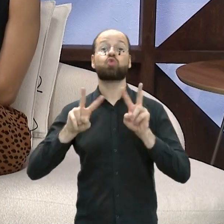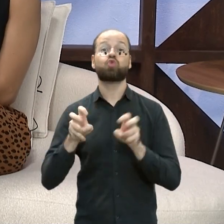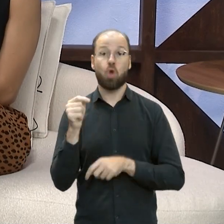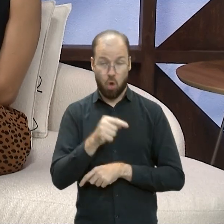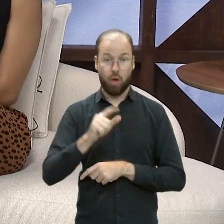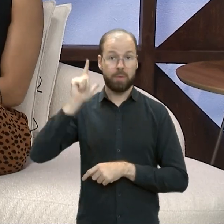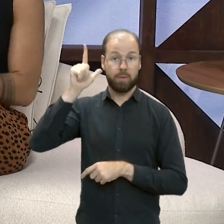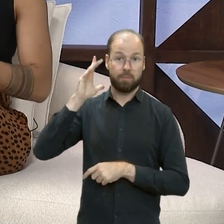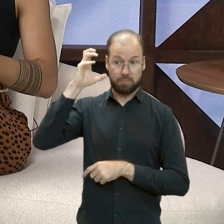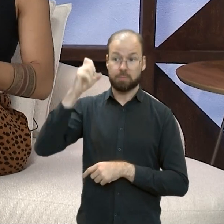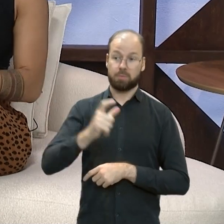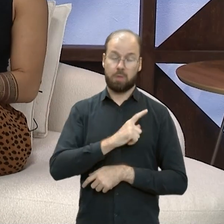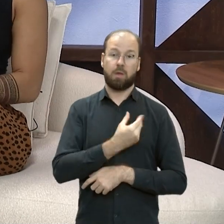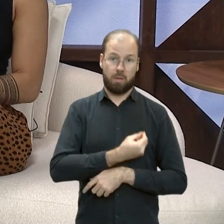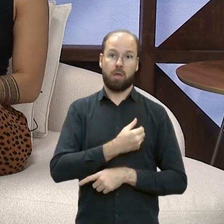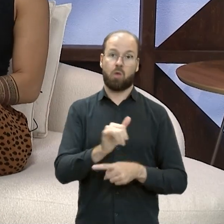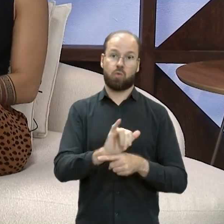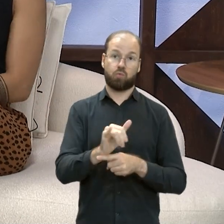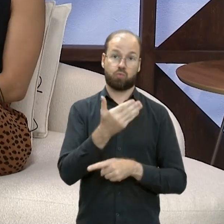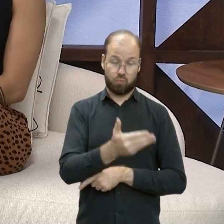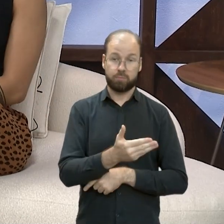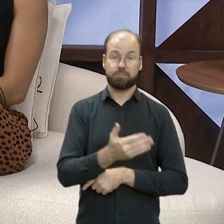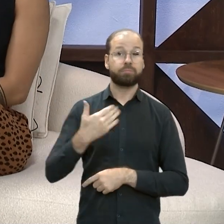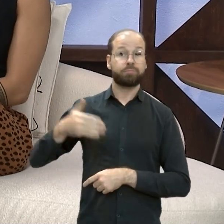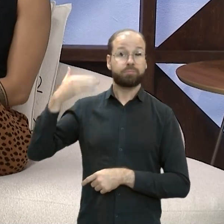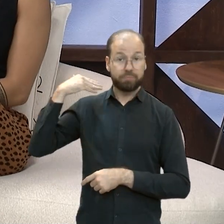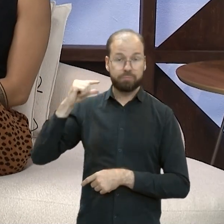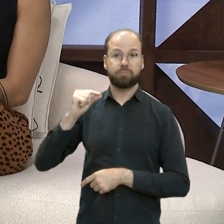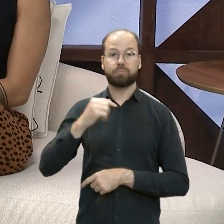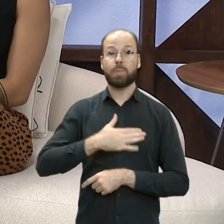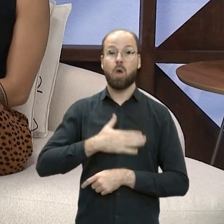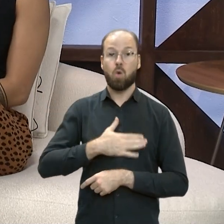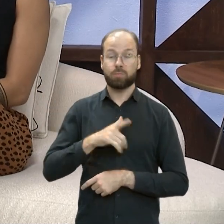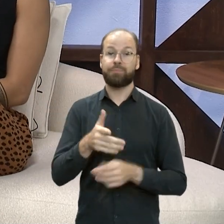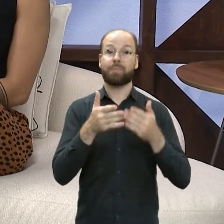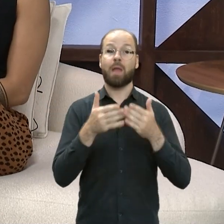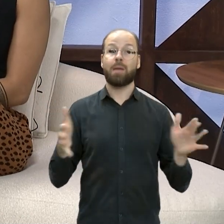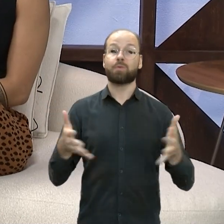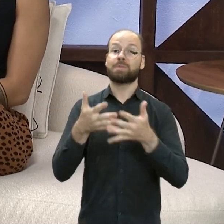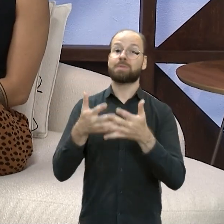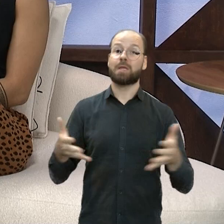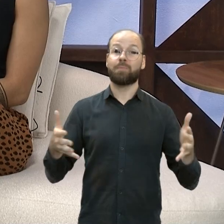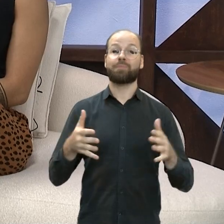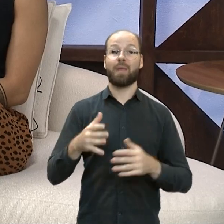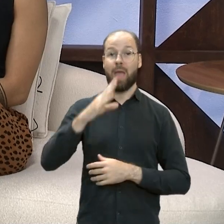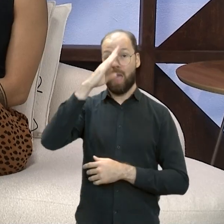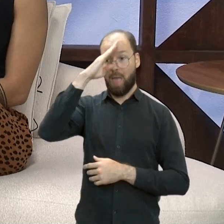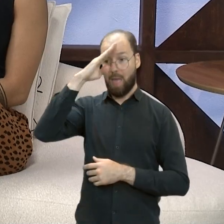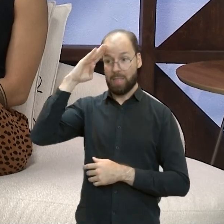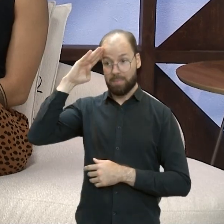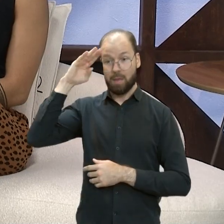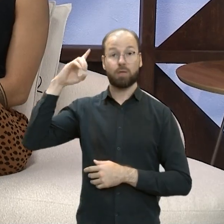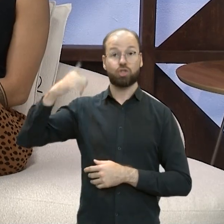de agosto, a Leodegária ela foi, durante a abertura da cerimônia da Academia de Direito, ela